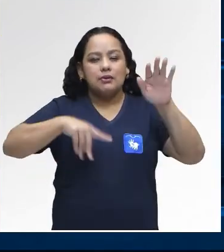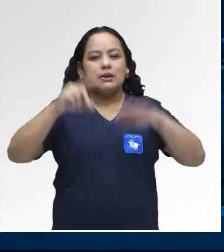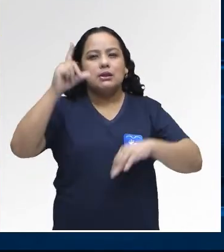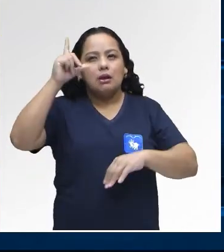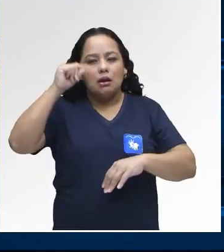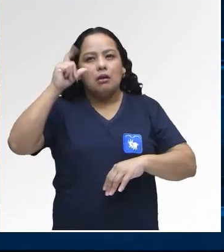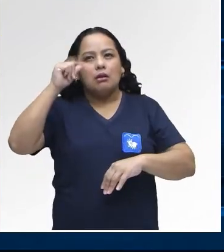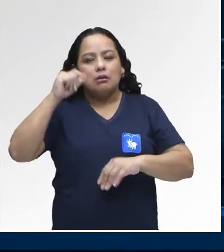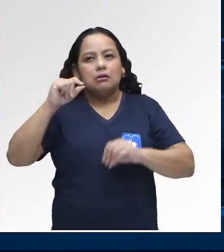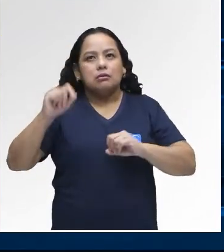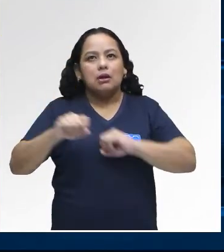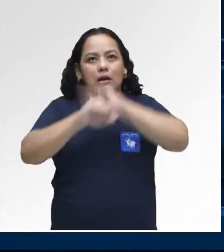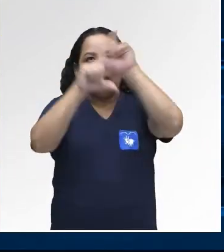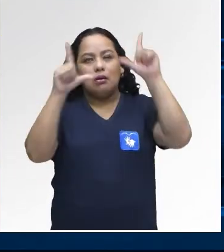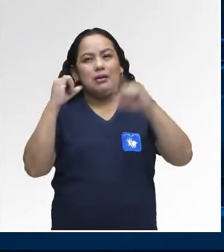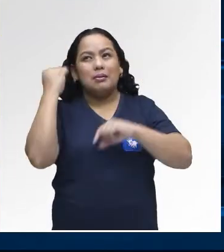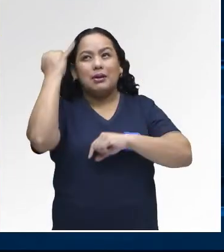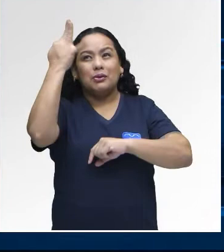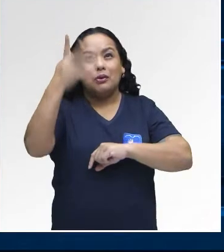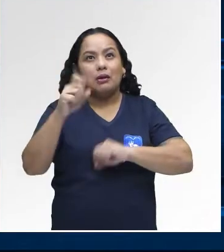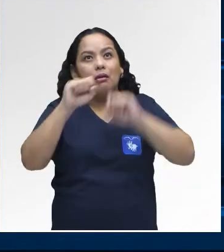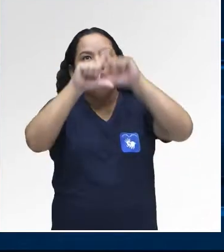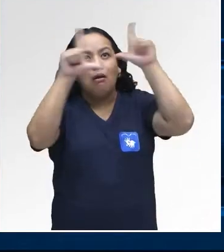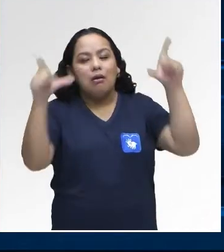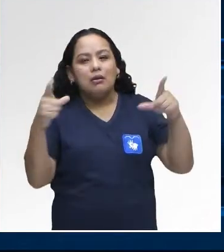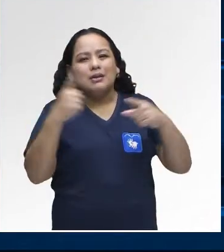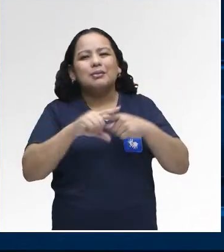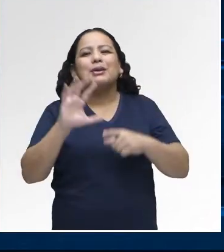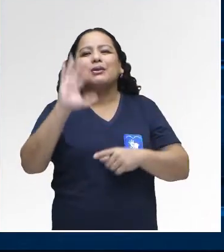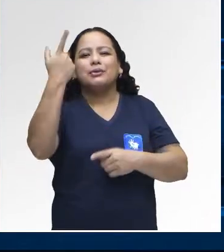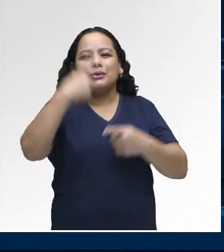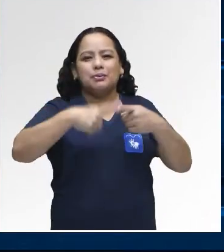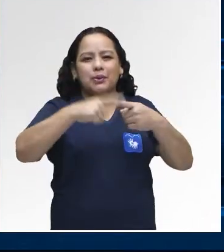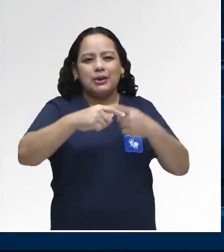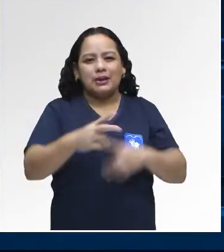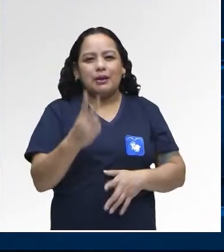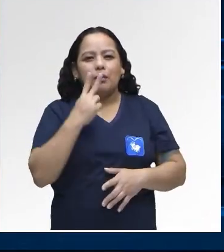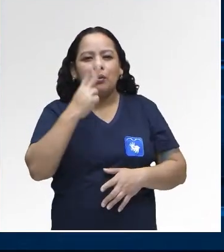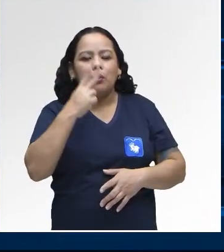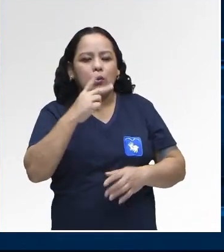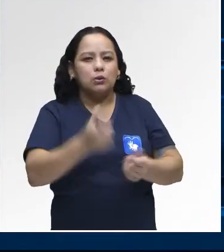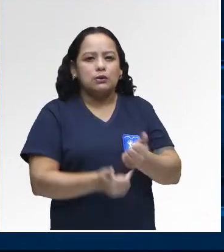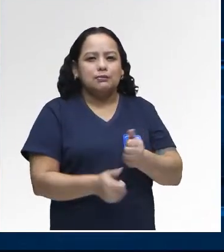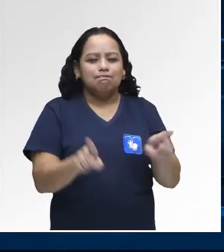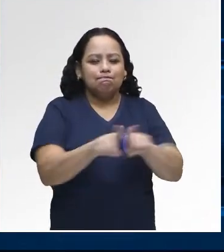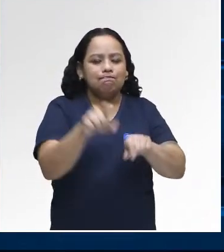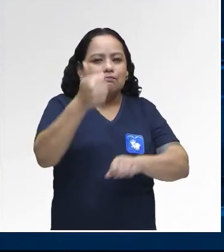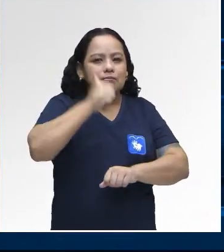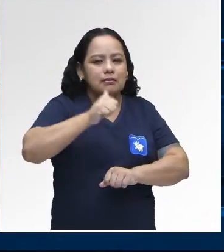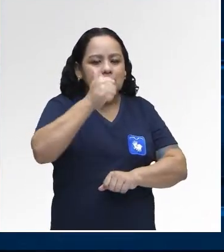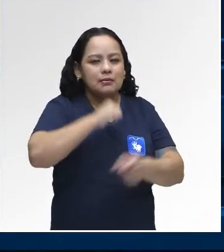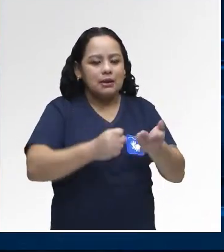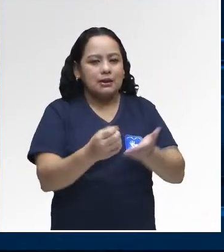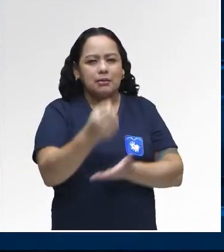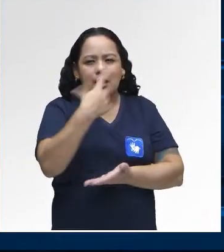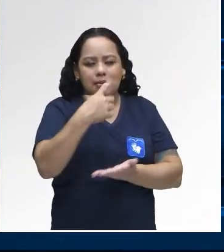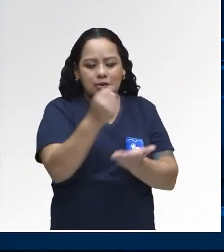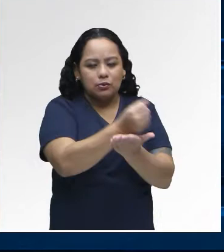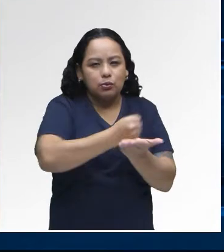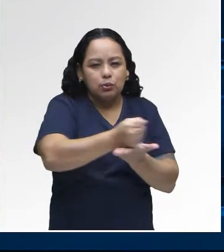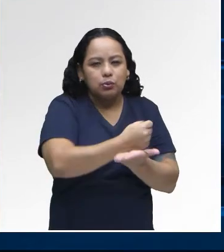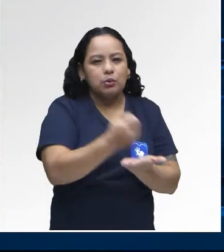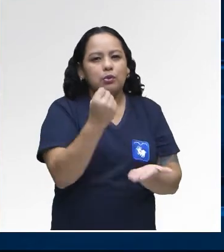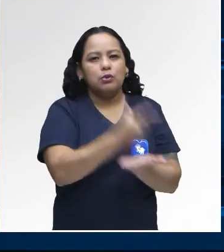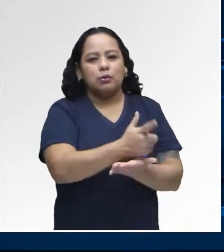pode ser consequência do uso inadequado e excessivo das drogas. A